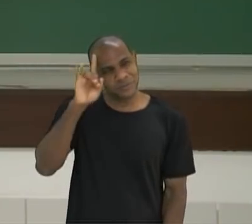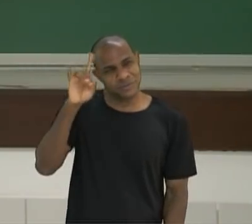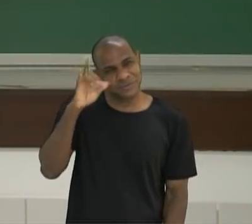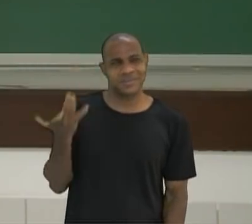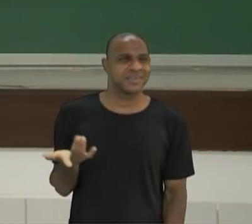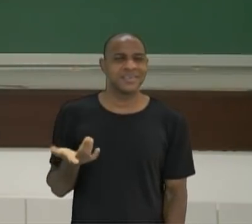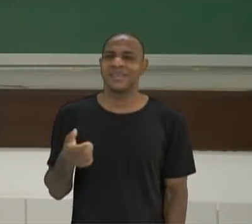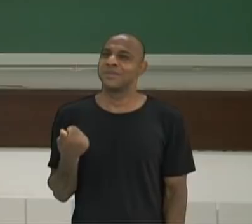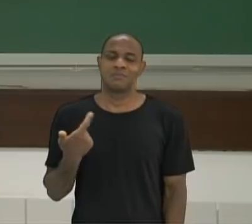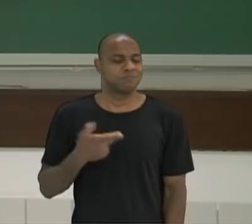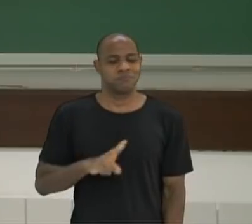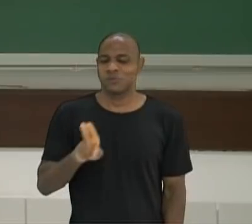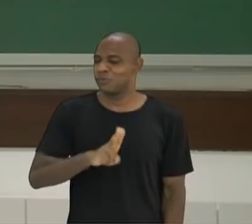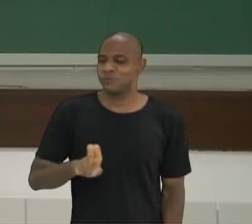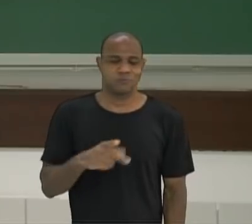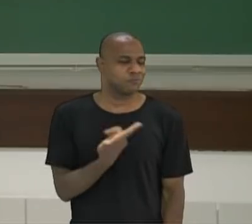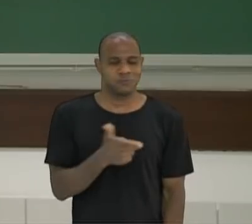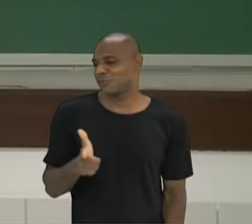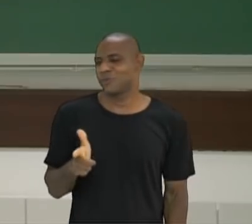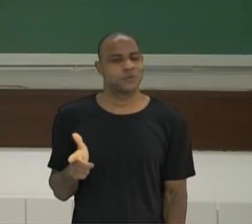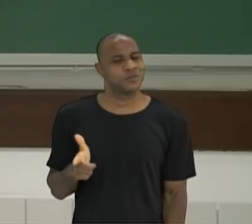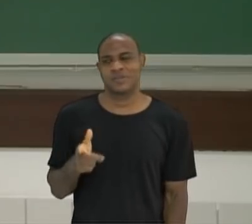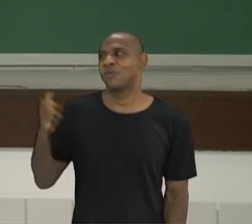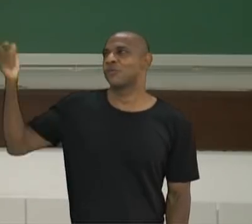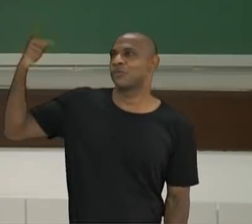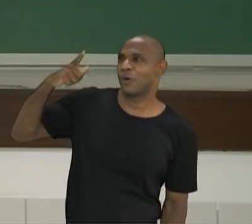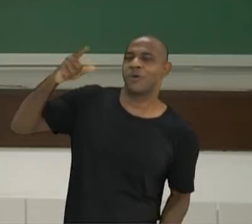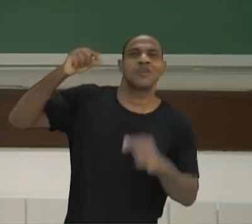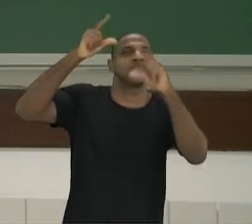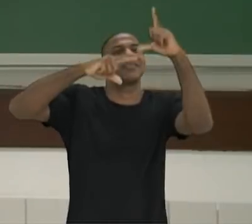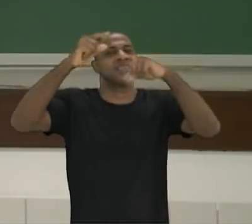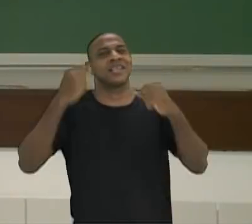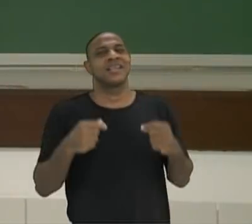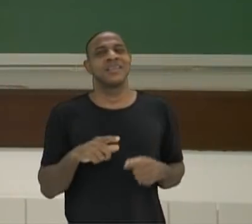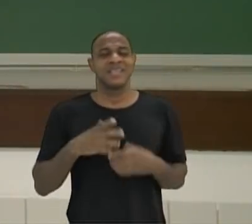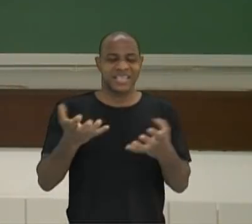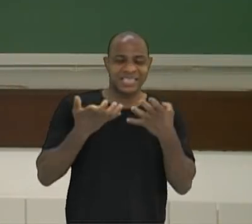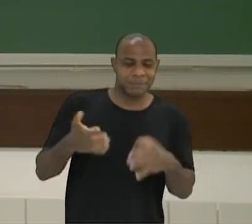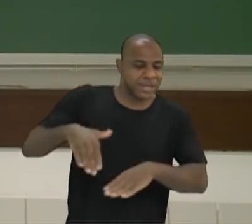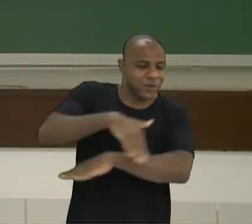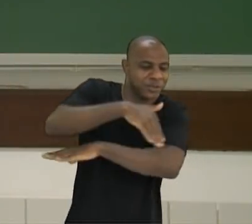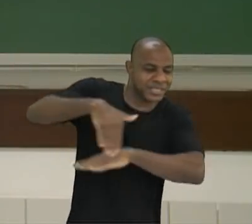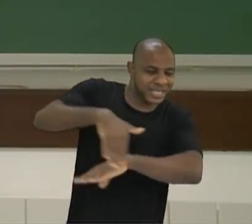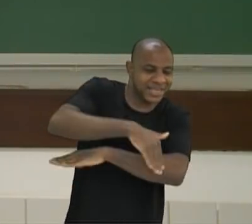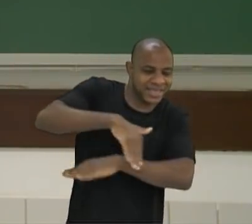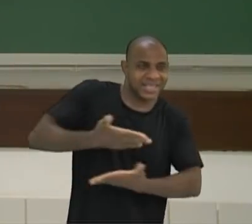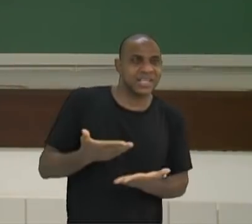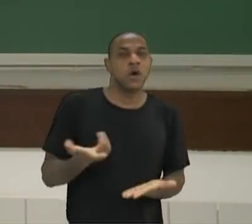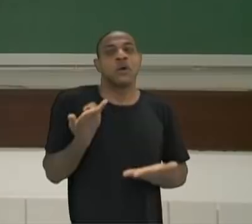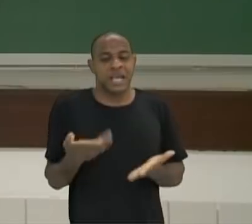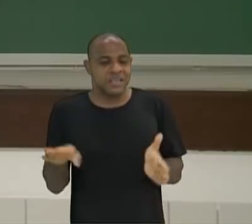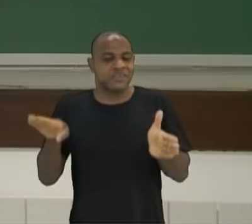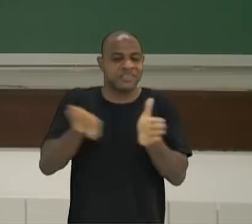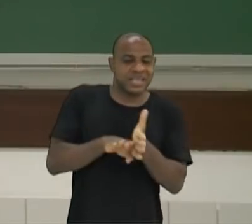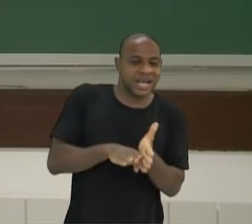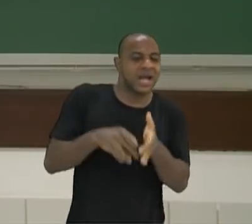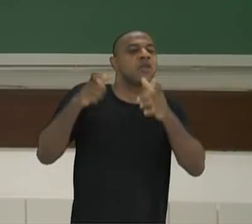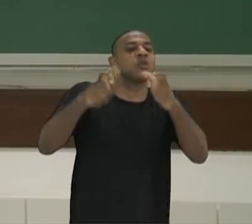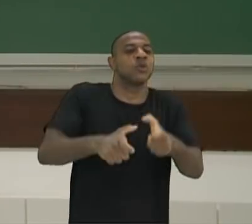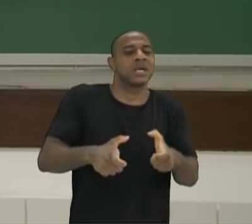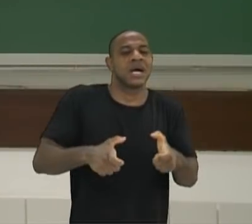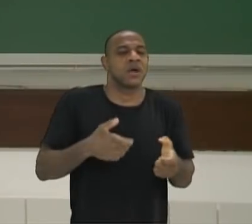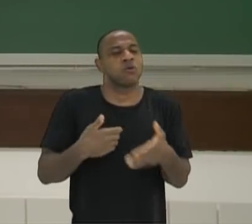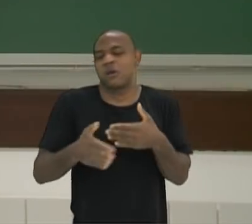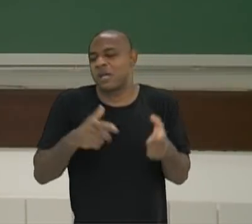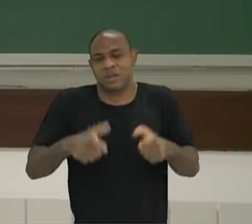não deve utilizar essa forma de orientação. Quando você quer saber o endereço ou quando você quer chegar a um determinado lugar,